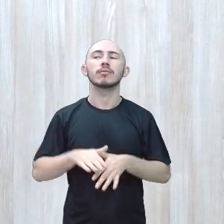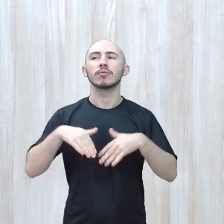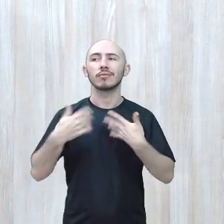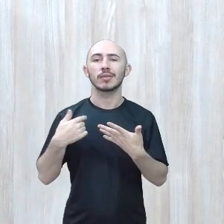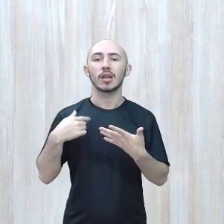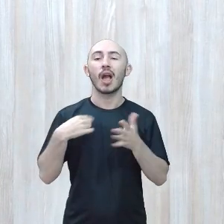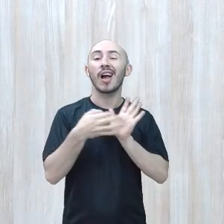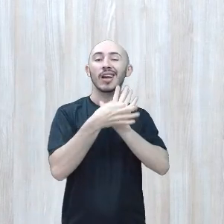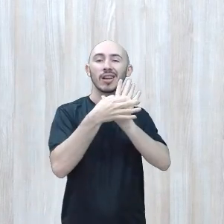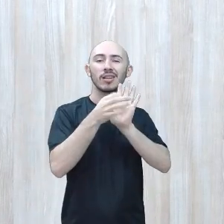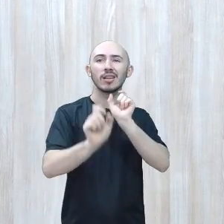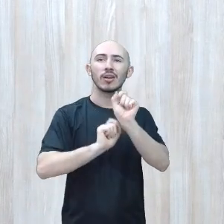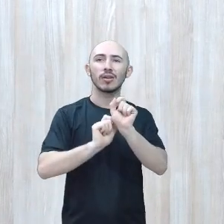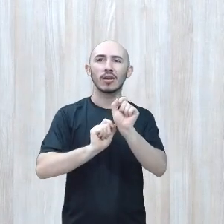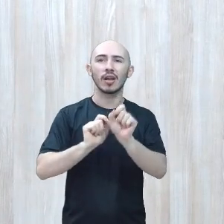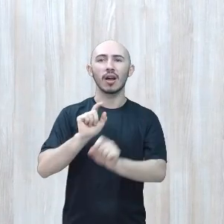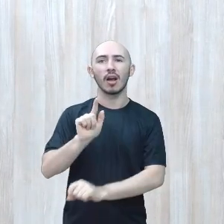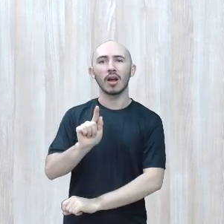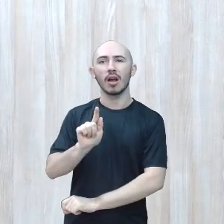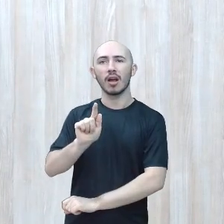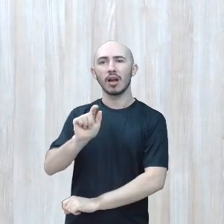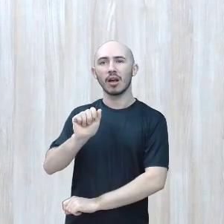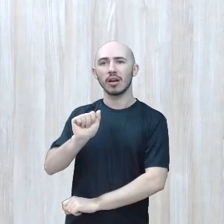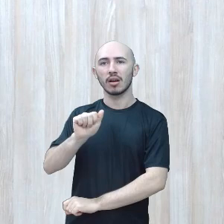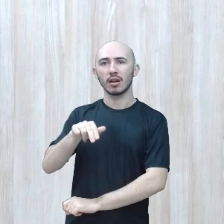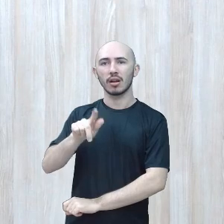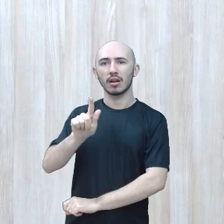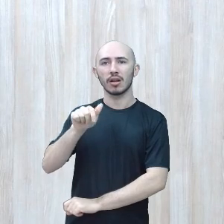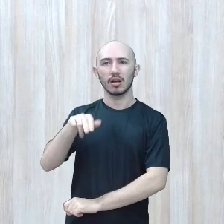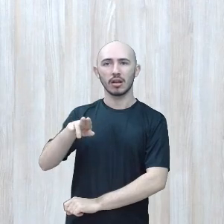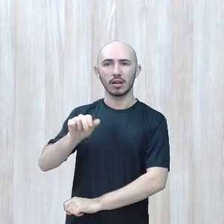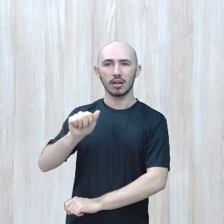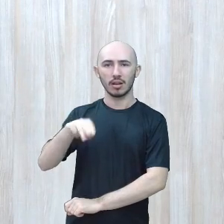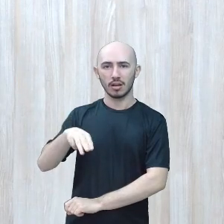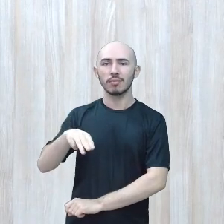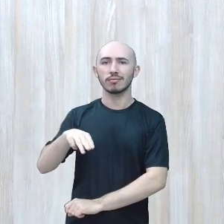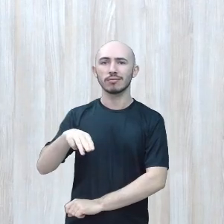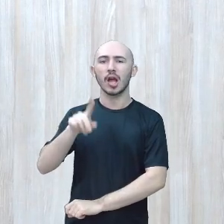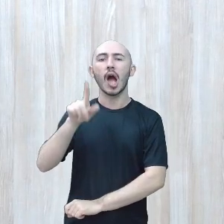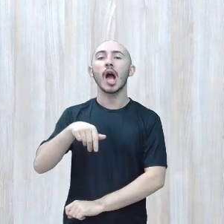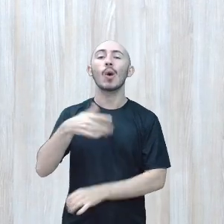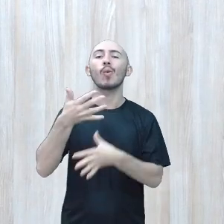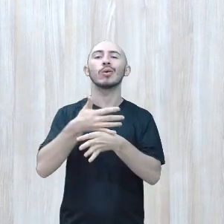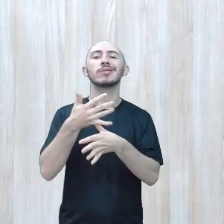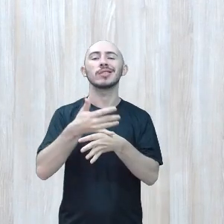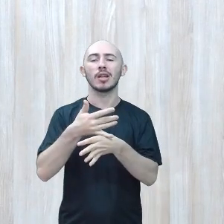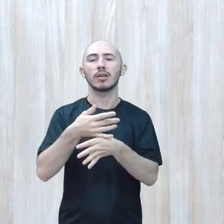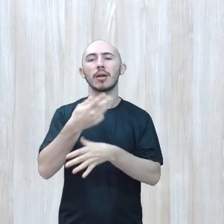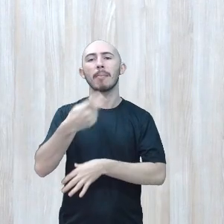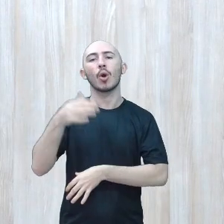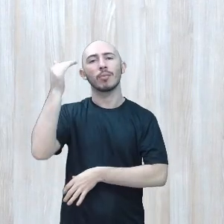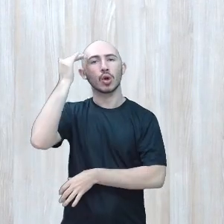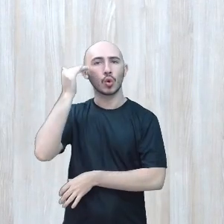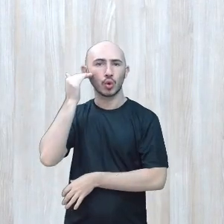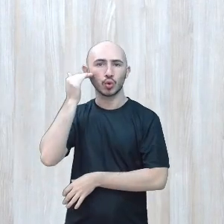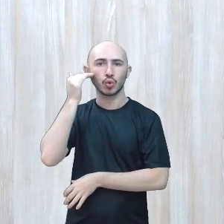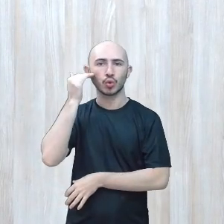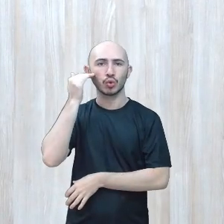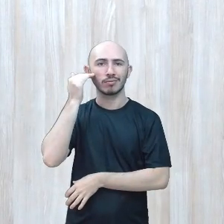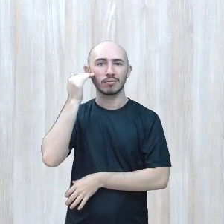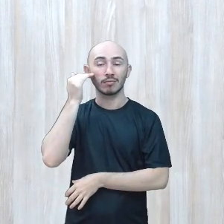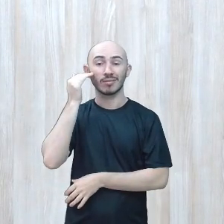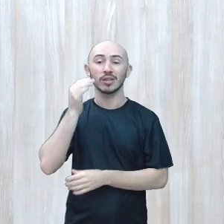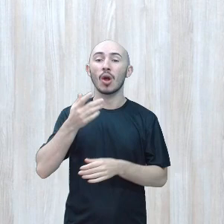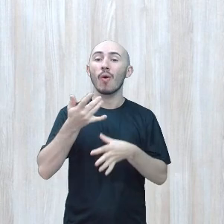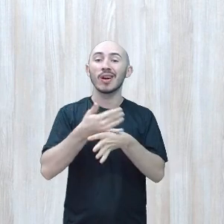crítica a Gangnam. O que é Gangnam? É uma cidade da Coreia do Sul, se não a cidade mais cara